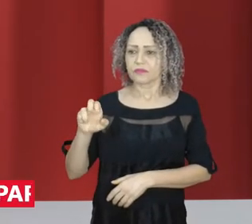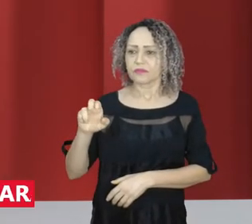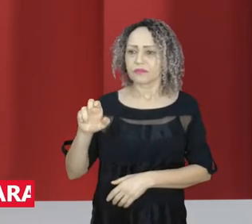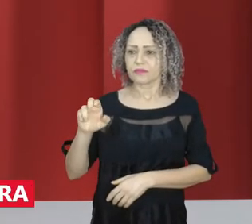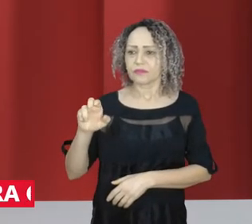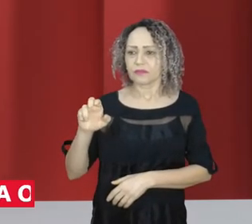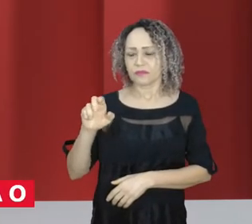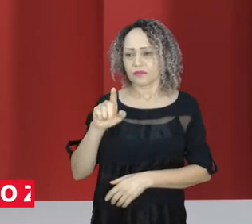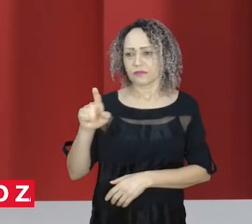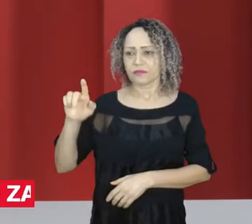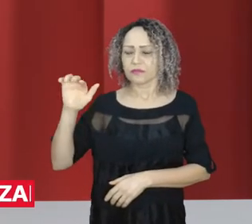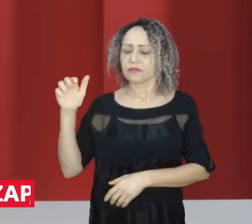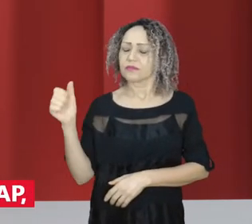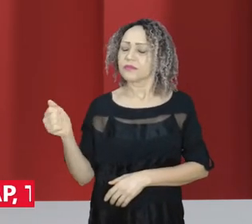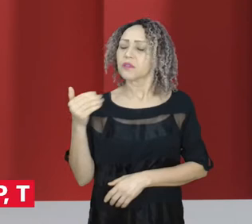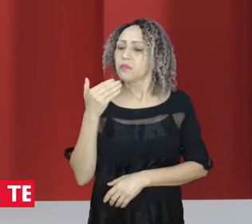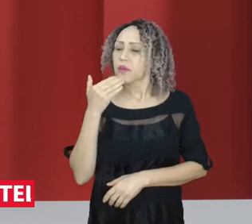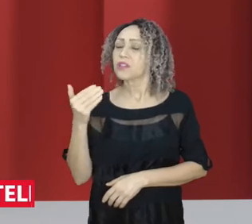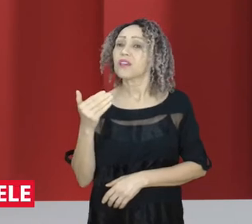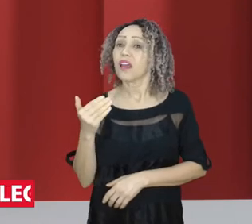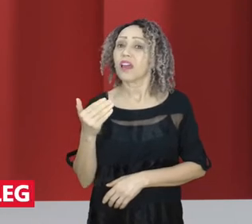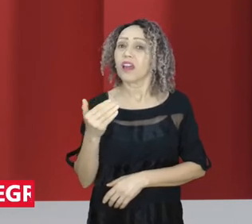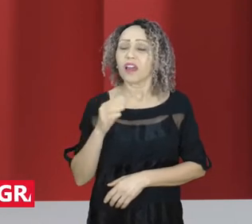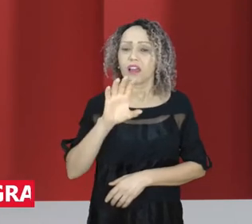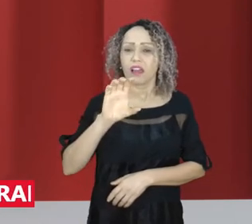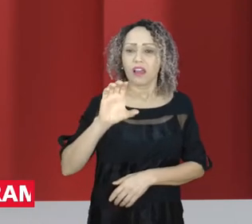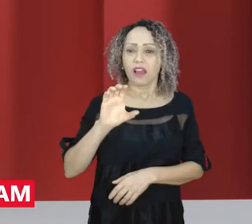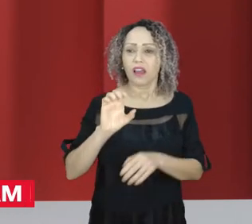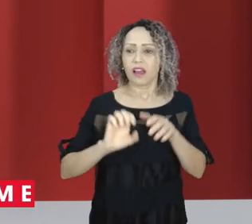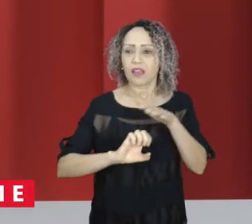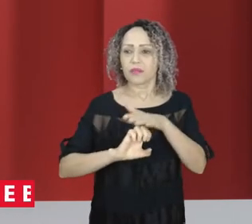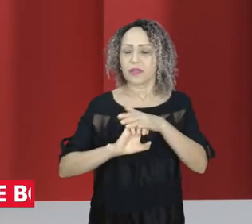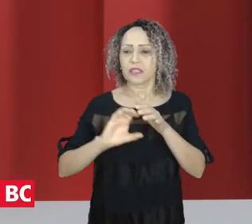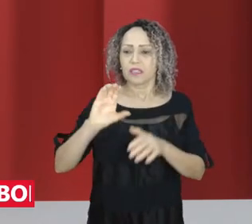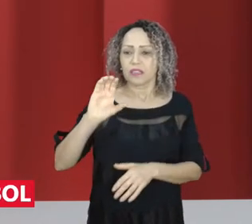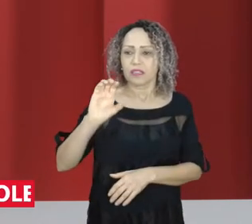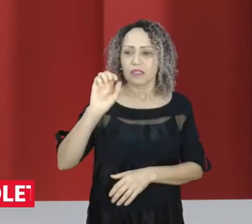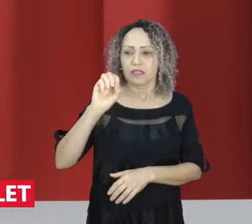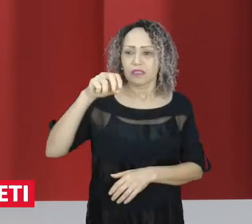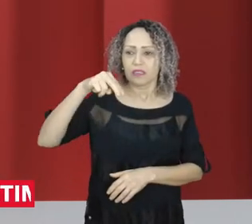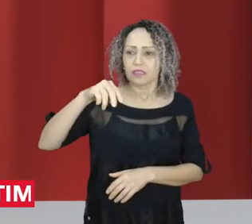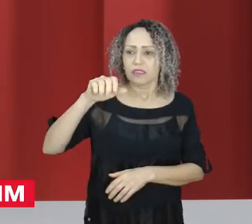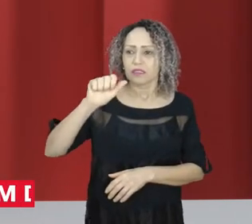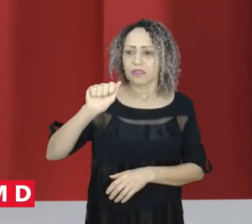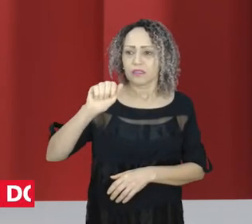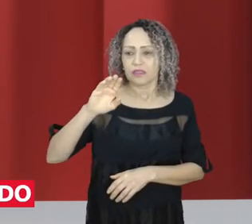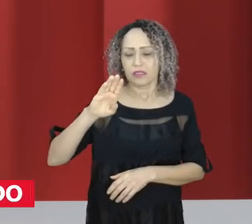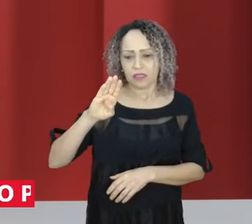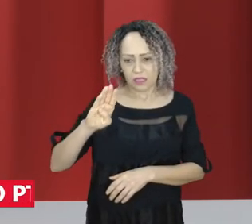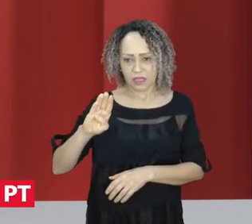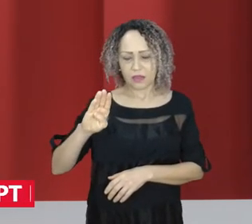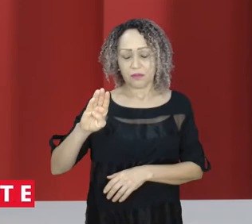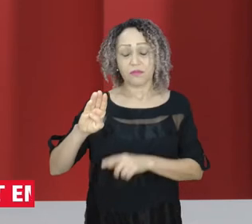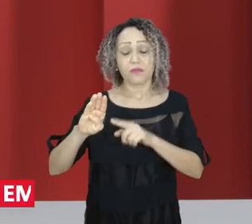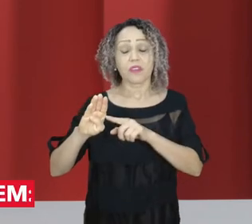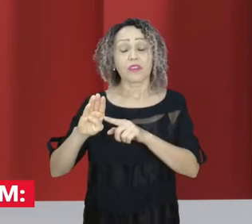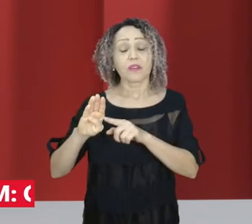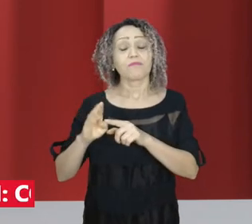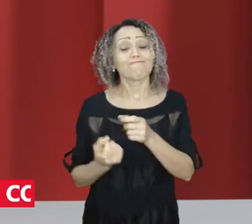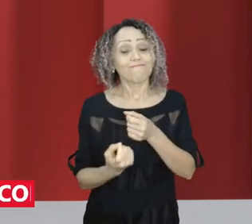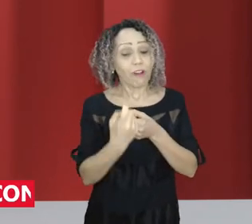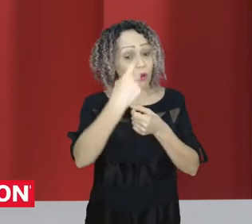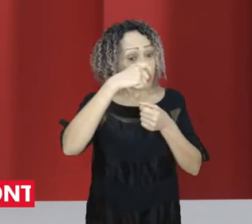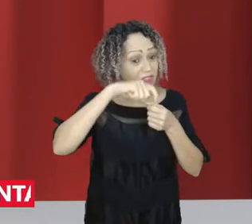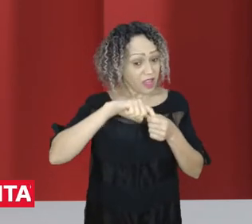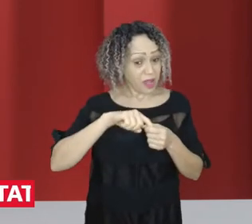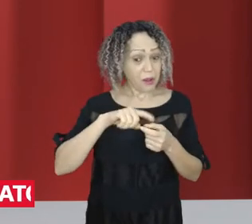alimentos mais baratos. Mais um desmonte do governo Bolsonaro, que, né, desmontou a Conab, que fazia essa regulagem de preços, estocagem